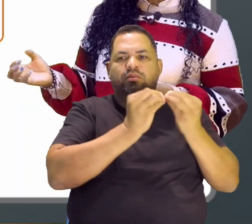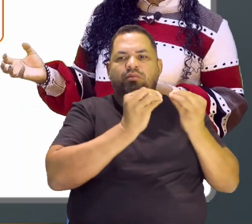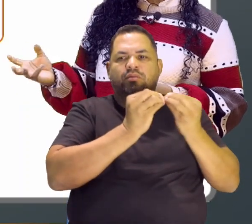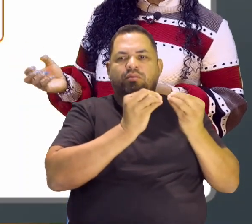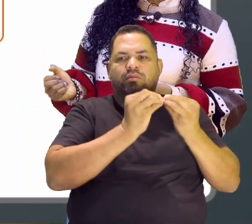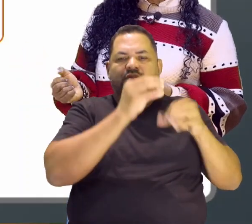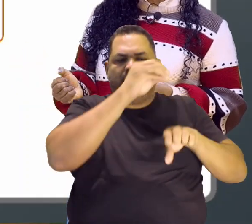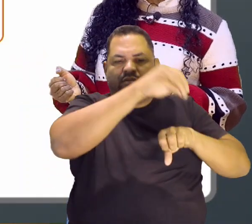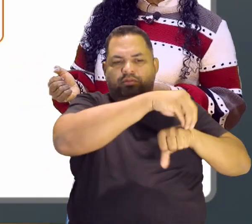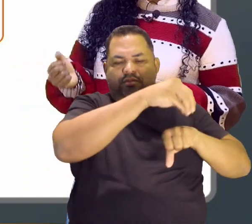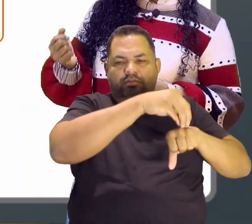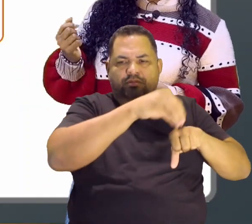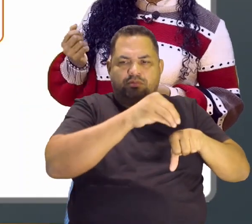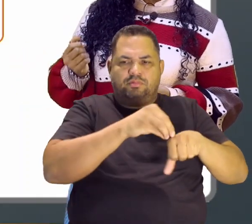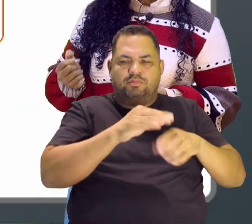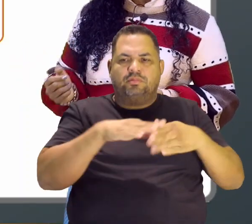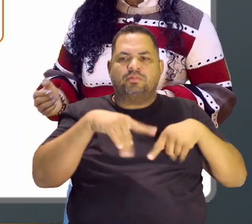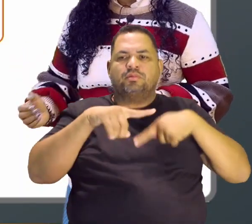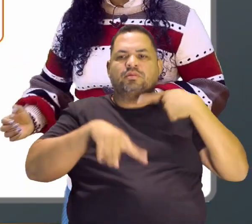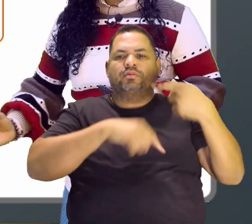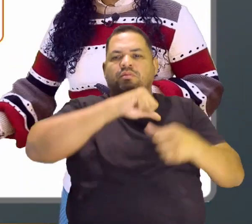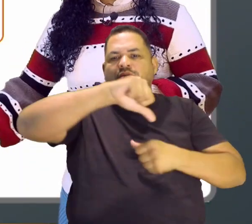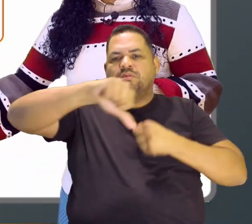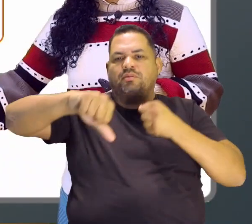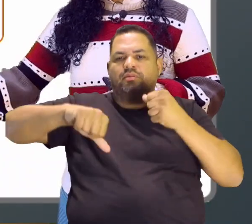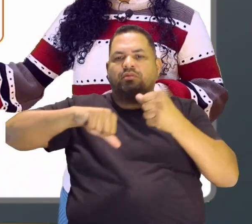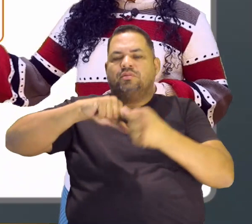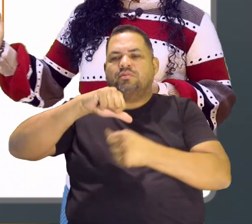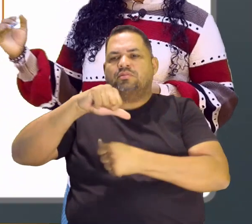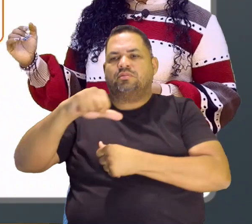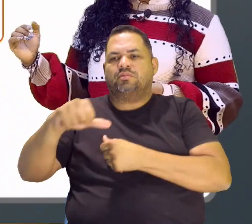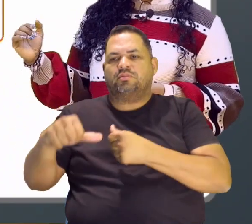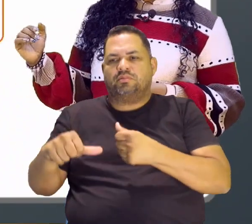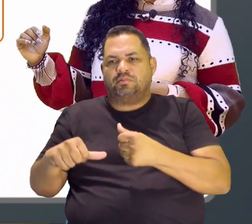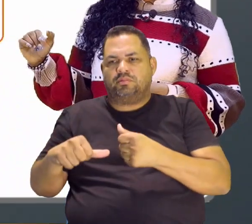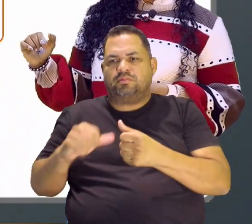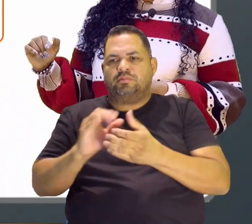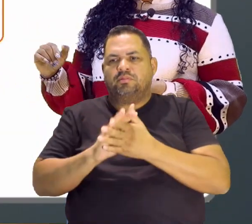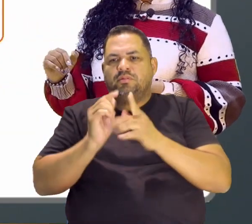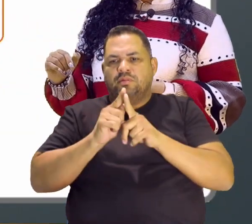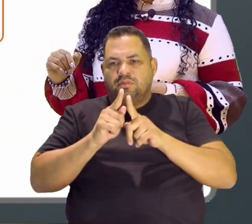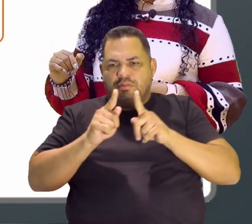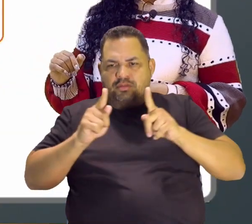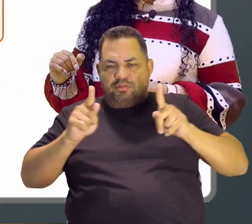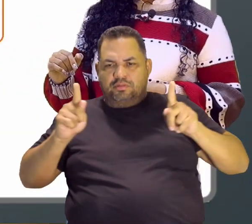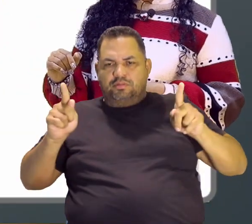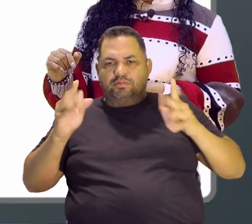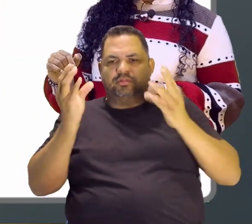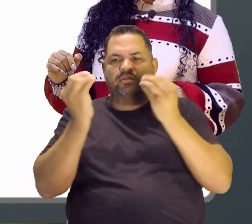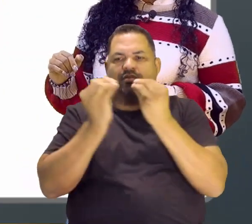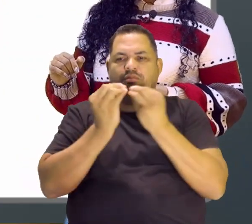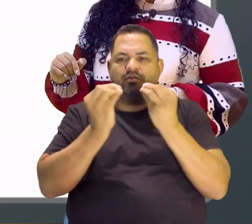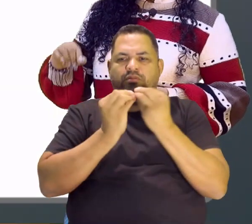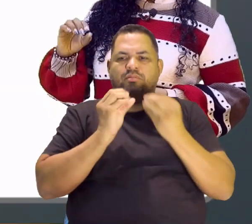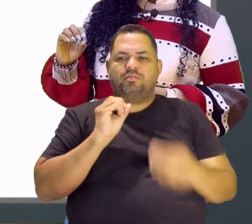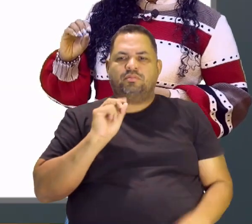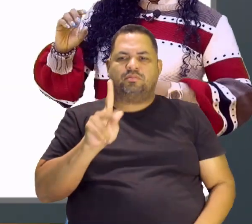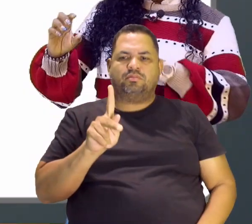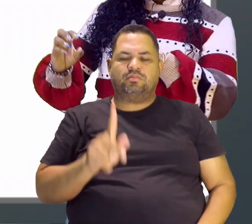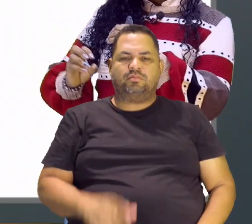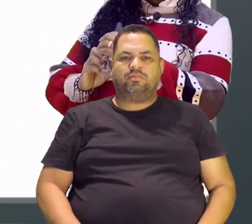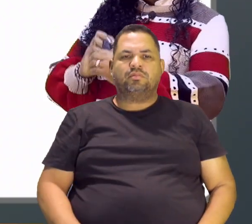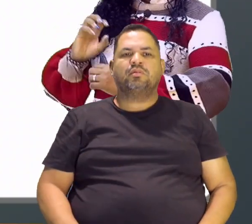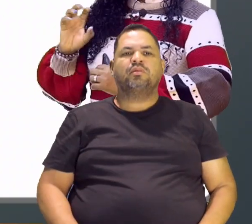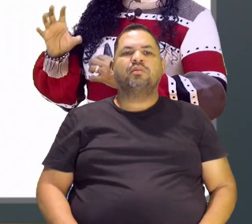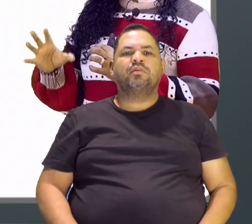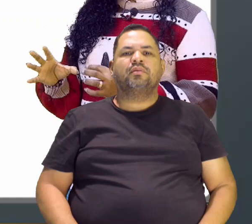nutrientes, esses macronutrientes, e depois nós fazemos o inverso aí, que é aumentando aí essas moléculas, ok? E aí vamos